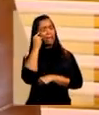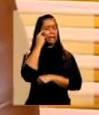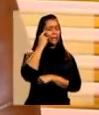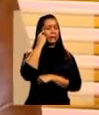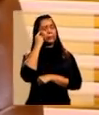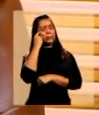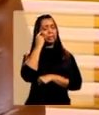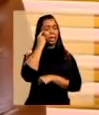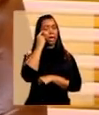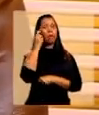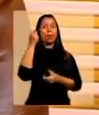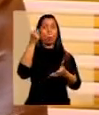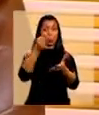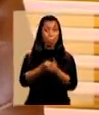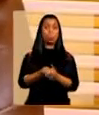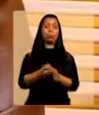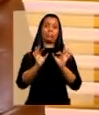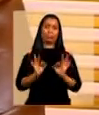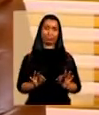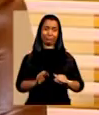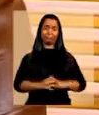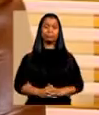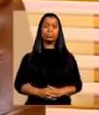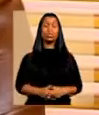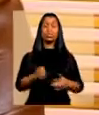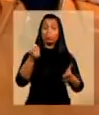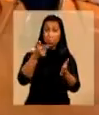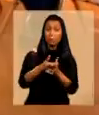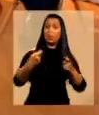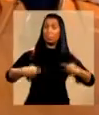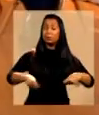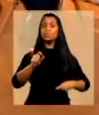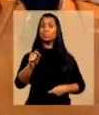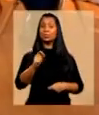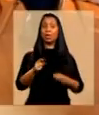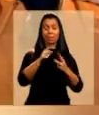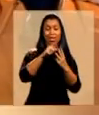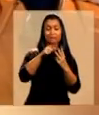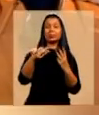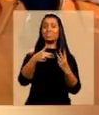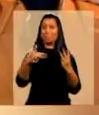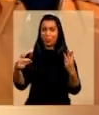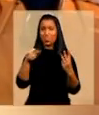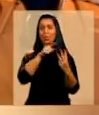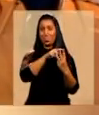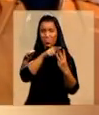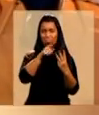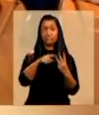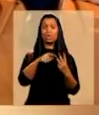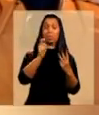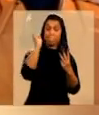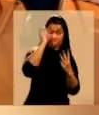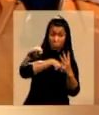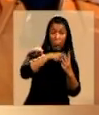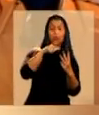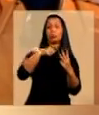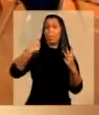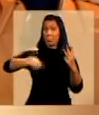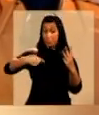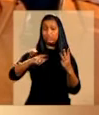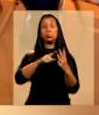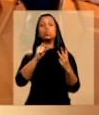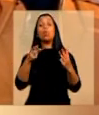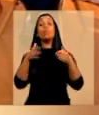você faz uma compra mais consciente. E para fazer a compra, precisa preencher esses três P's. Eu posso...